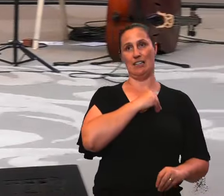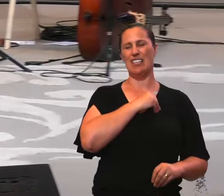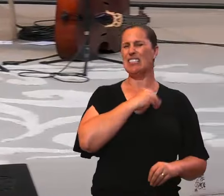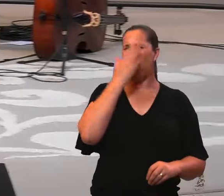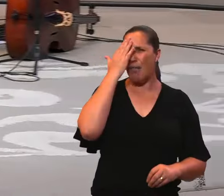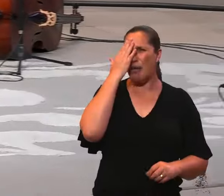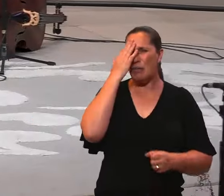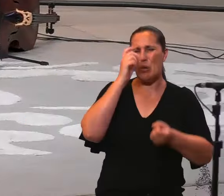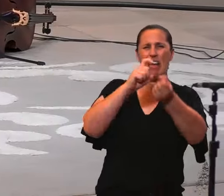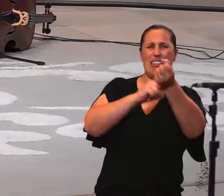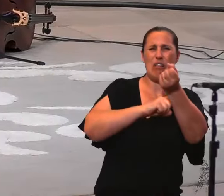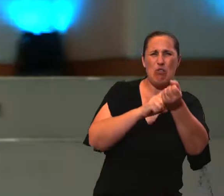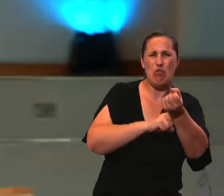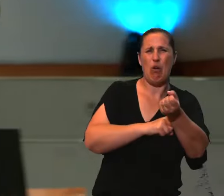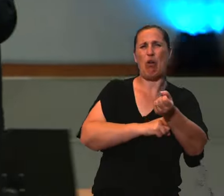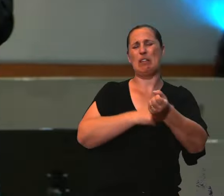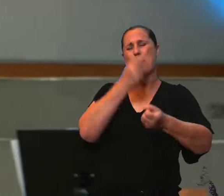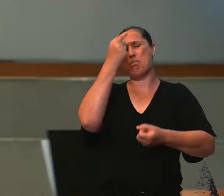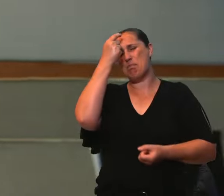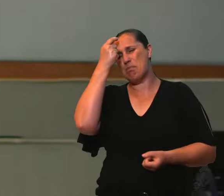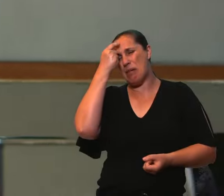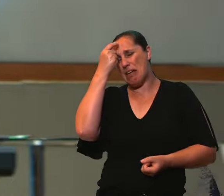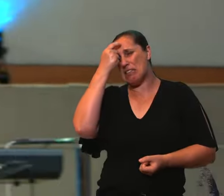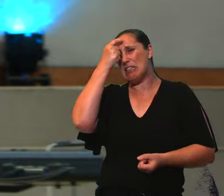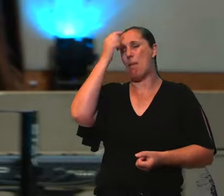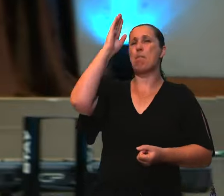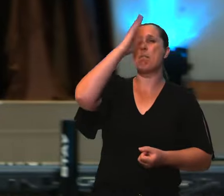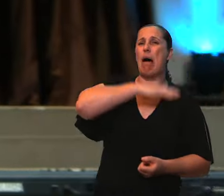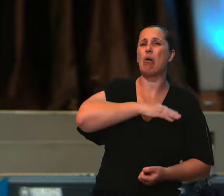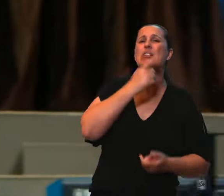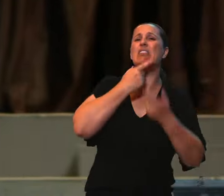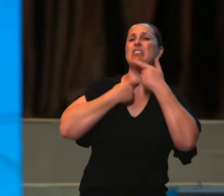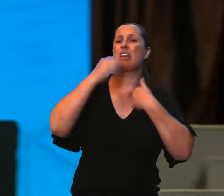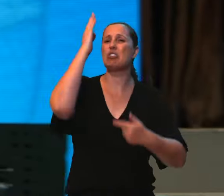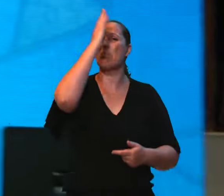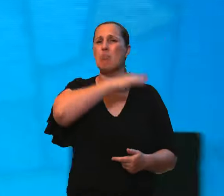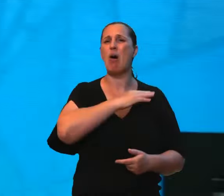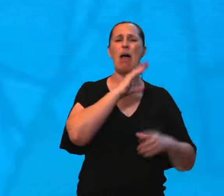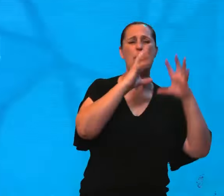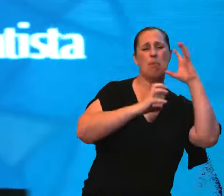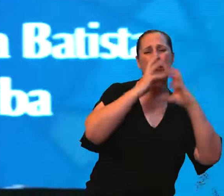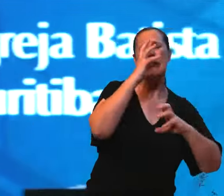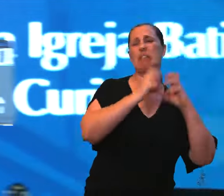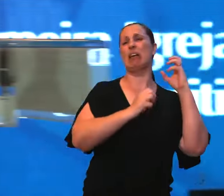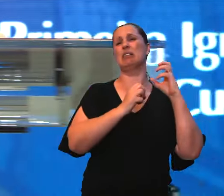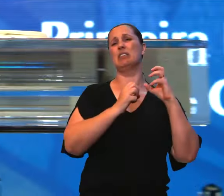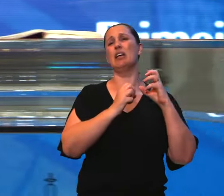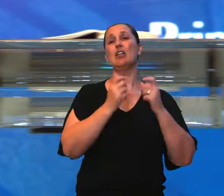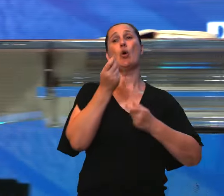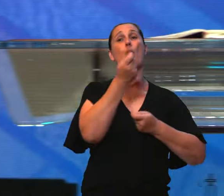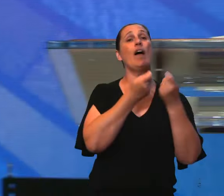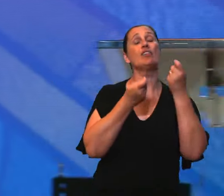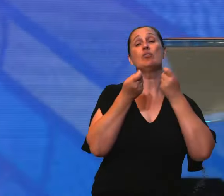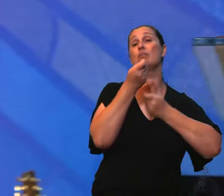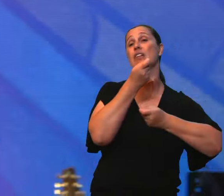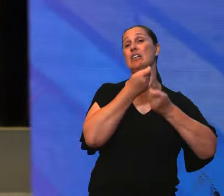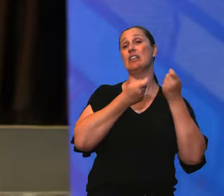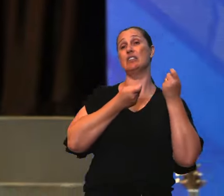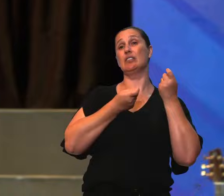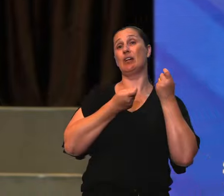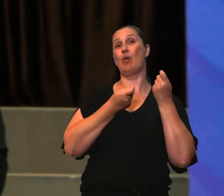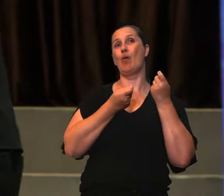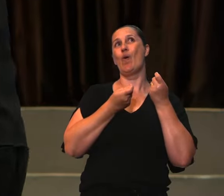ruins Elas Pensam mal elas desejam mal elas são egoístas elas são elas não administram o seu próprio sistema